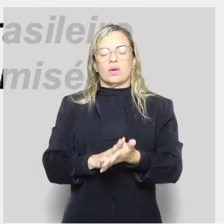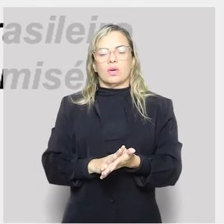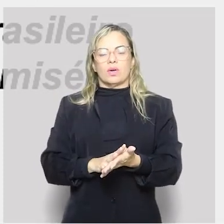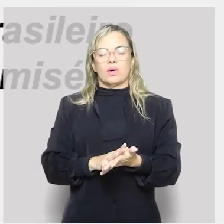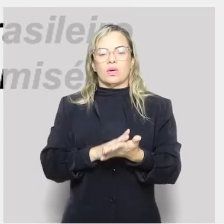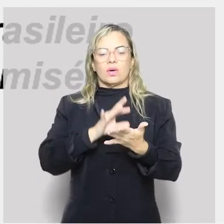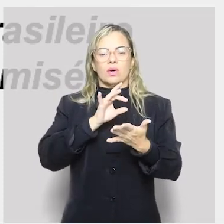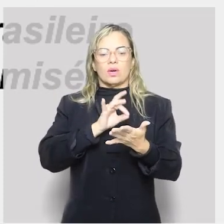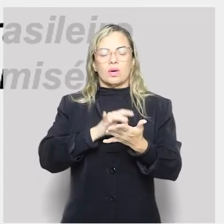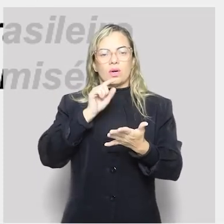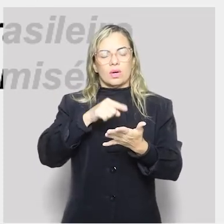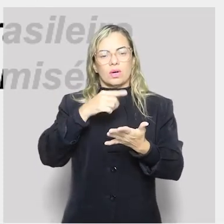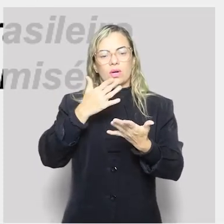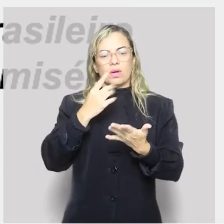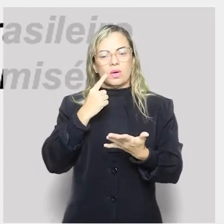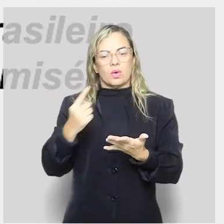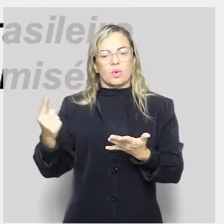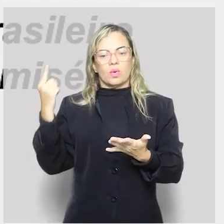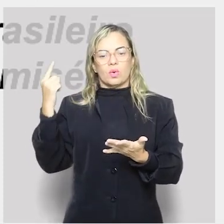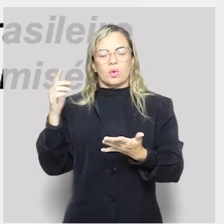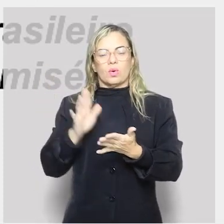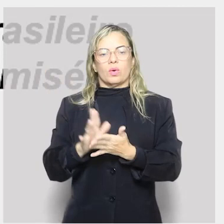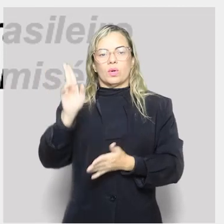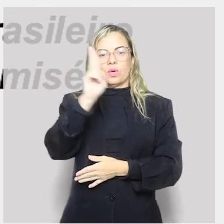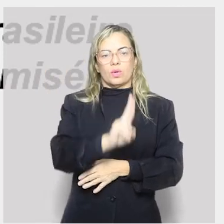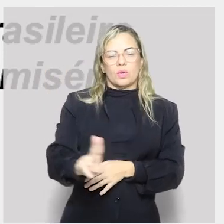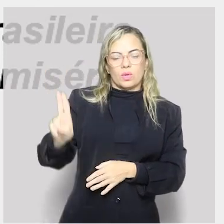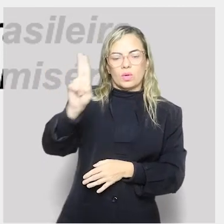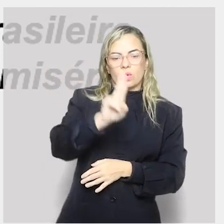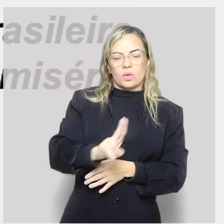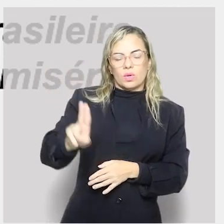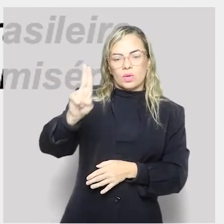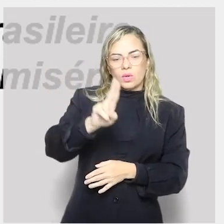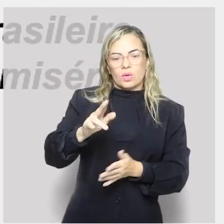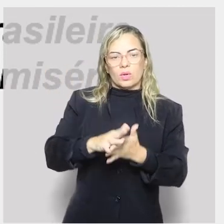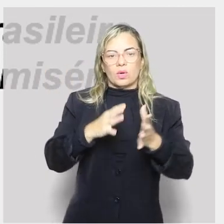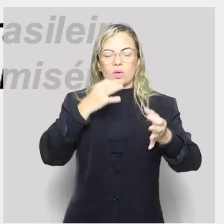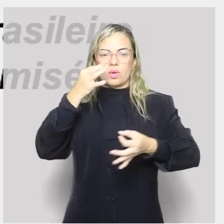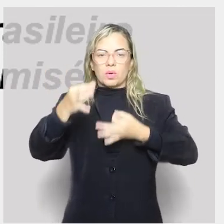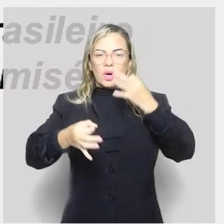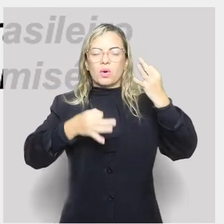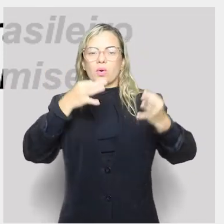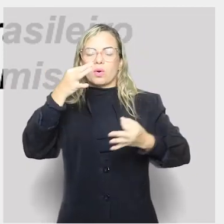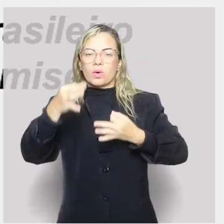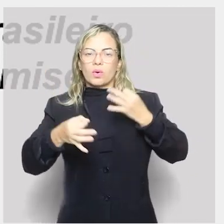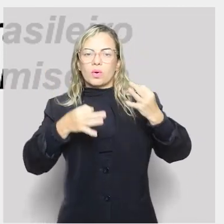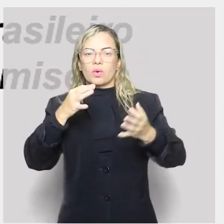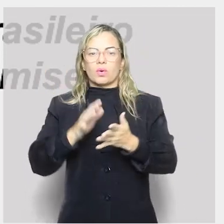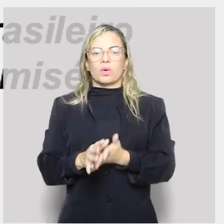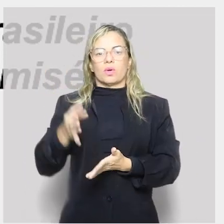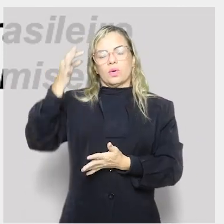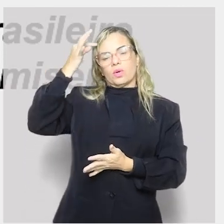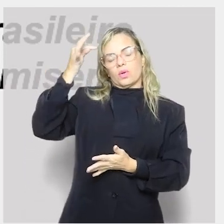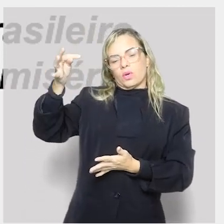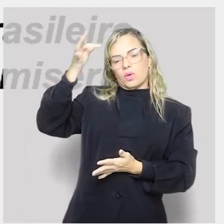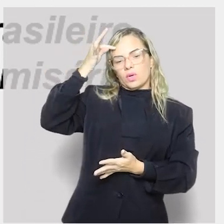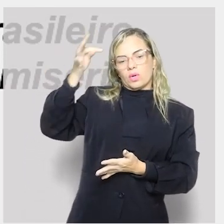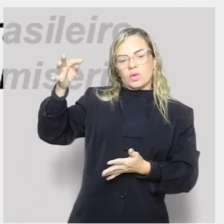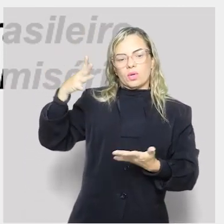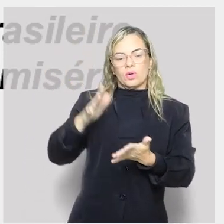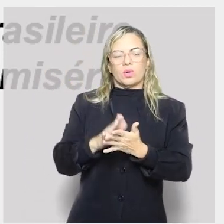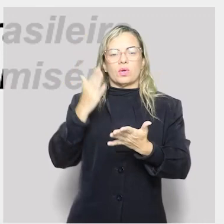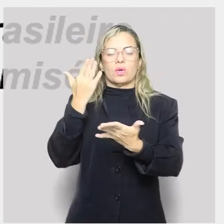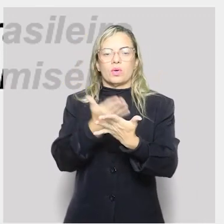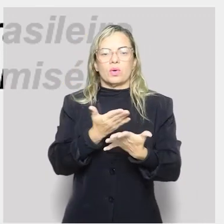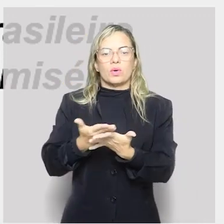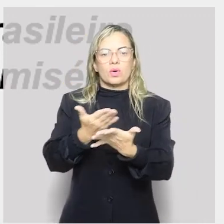dizendo? Que para que se tenha acesso à internet, eu preciso também ter acesso aos outros instrumentos